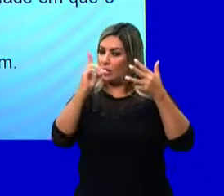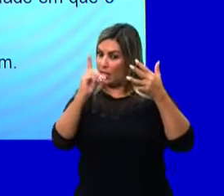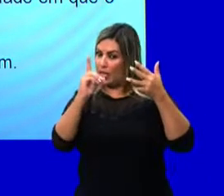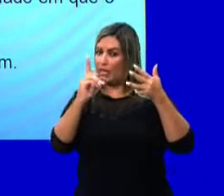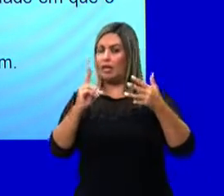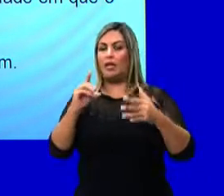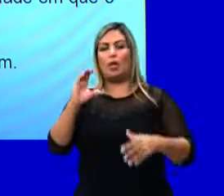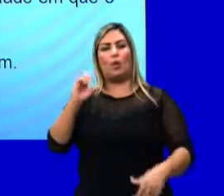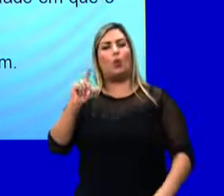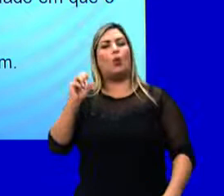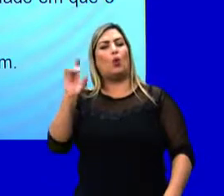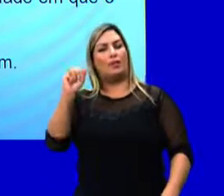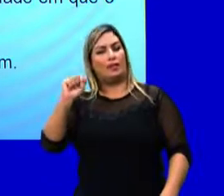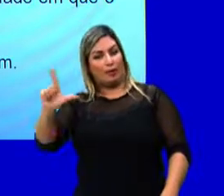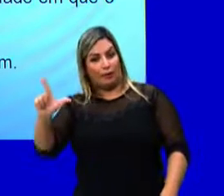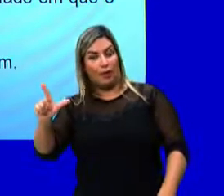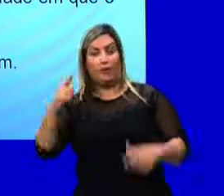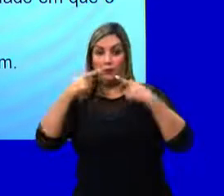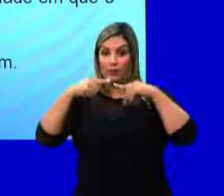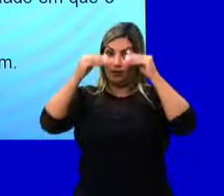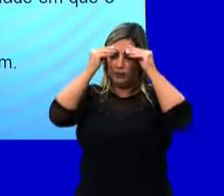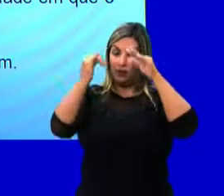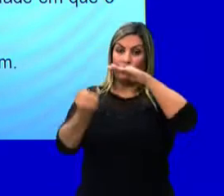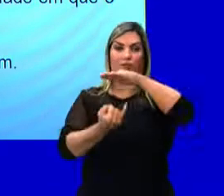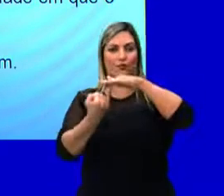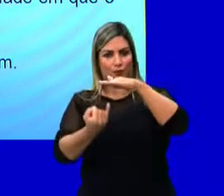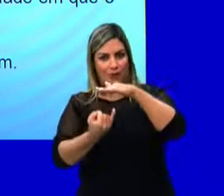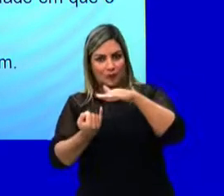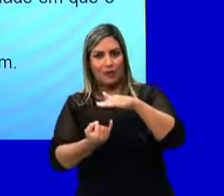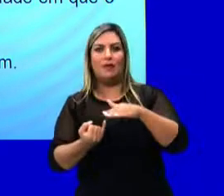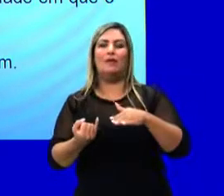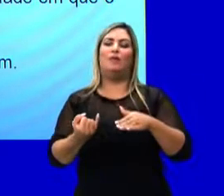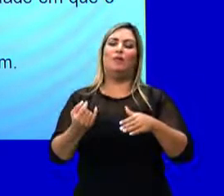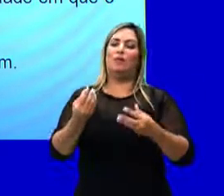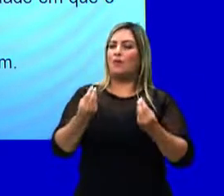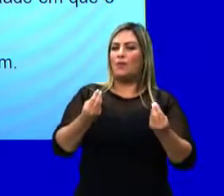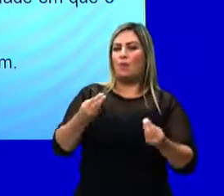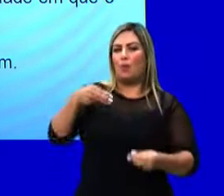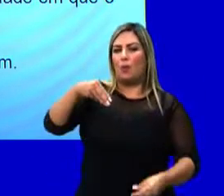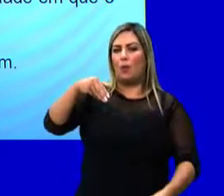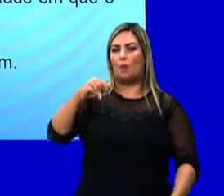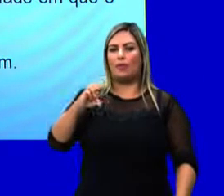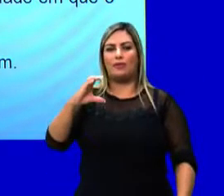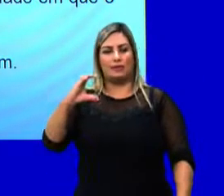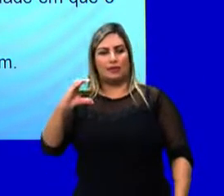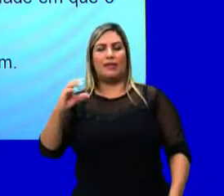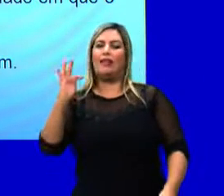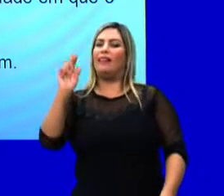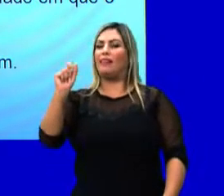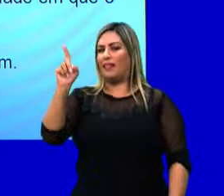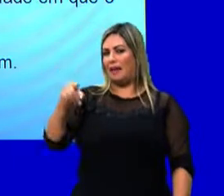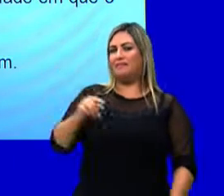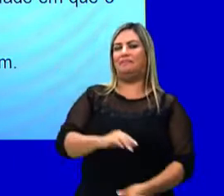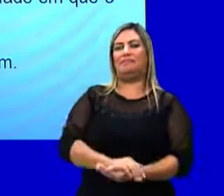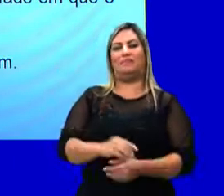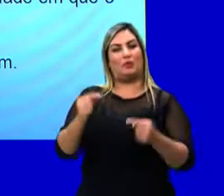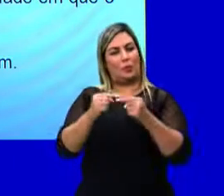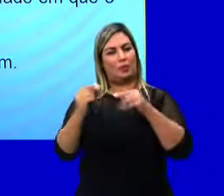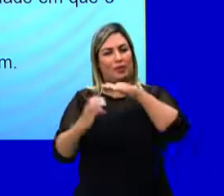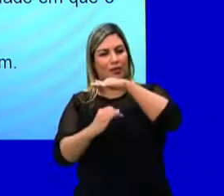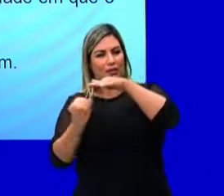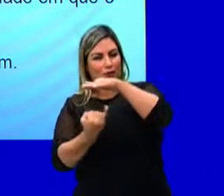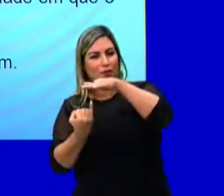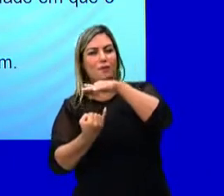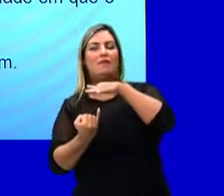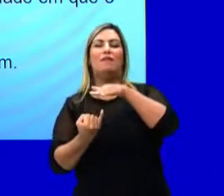o coloquialismo e linguagem informal, como mercê e tá, apropriados para a situação